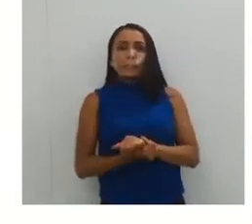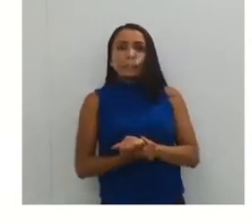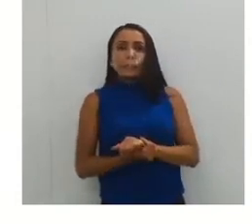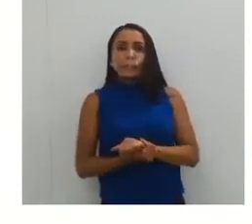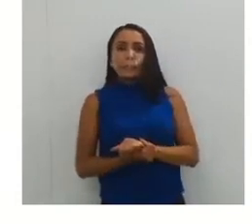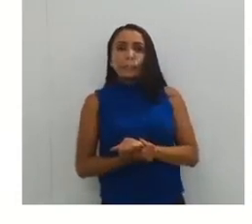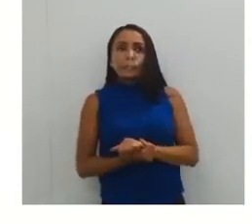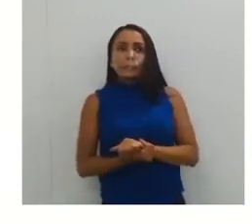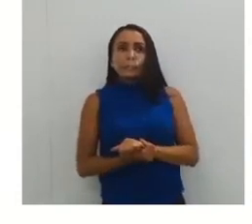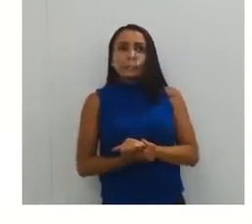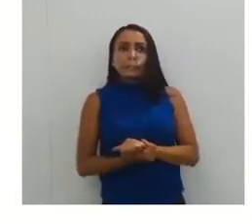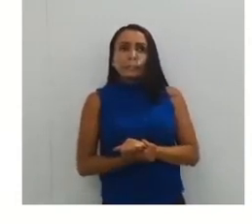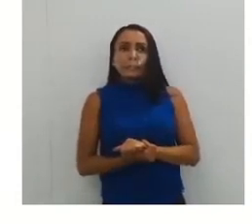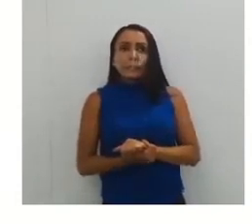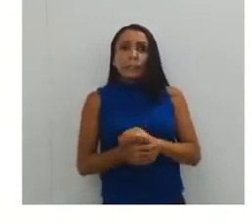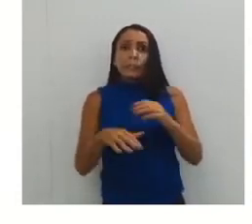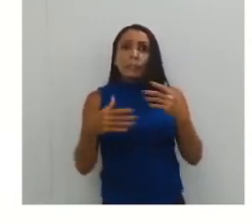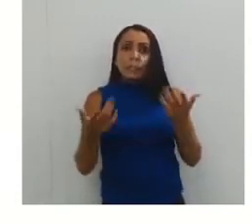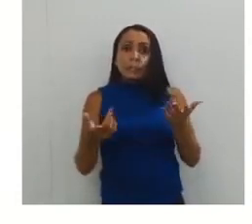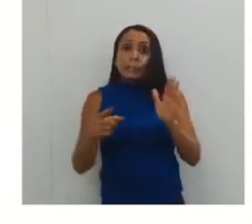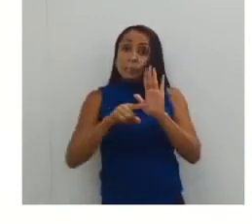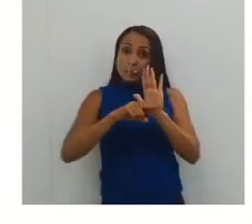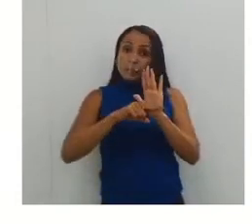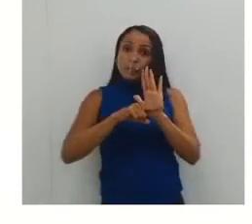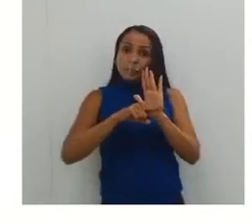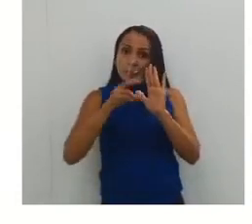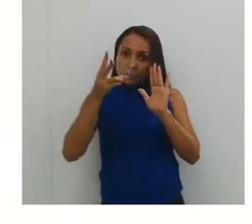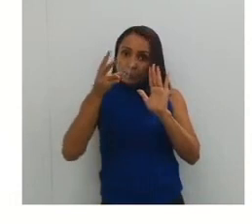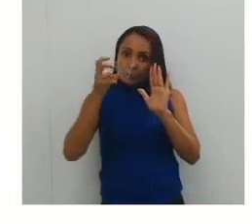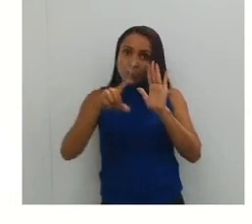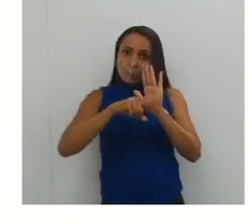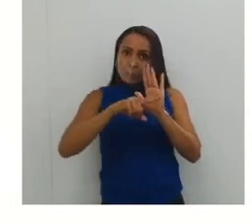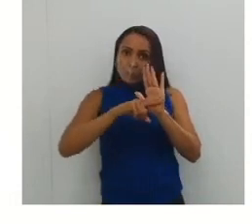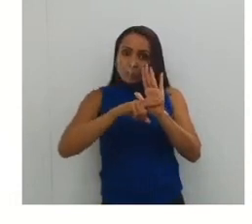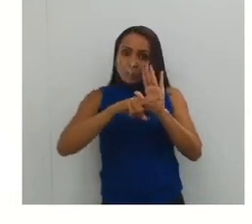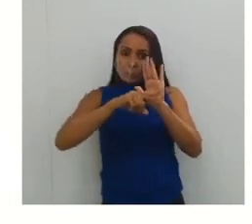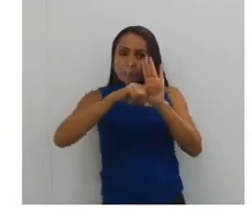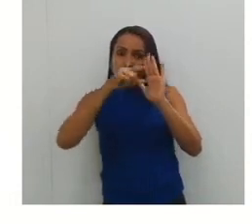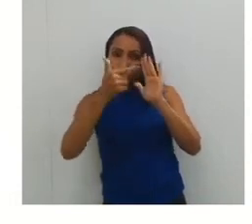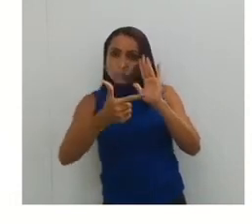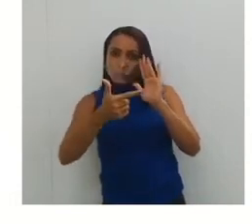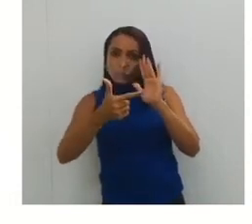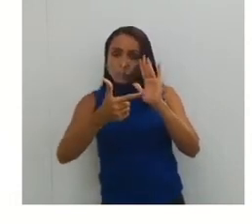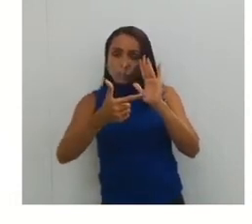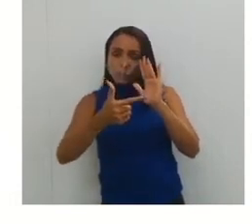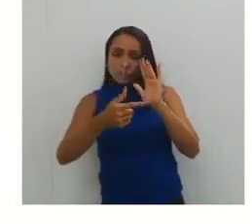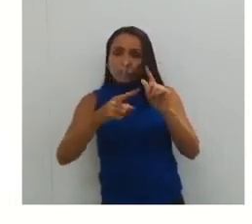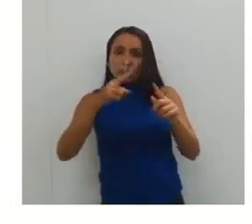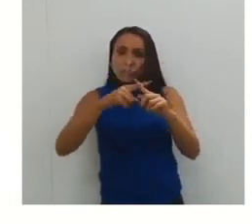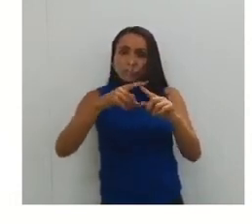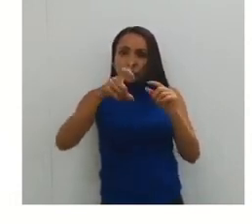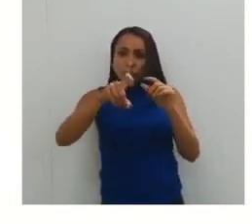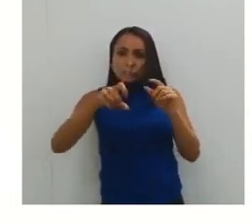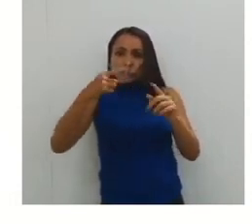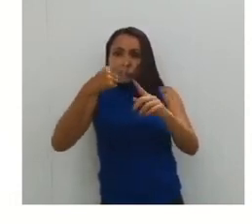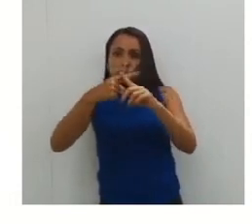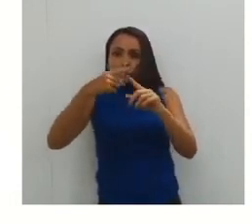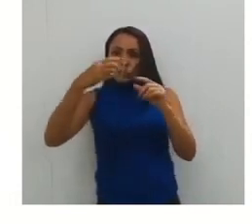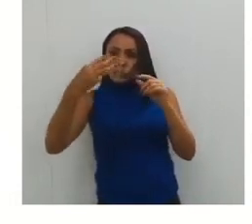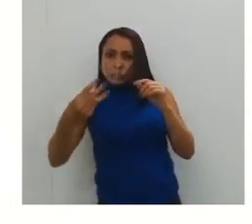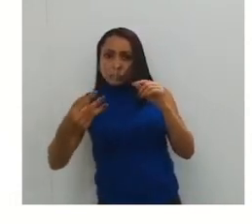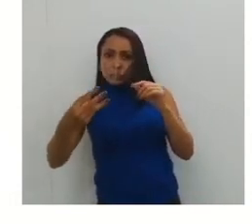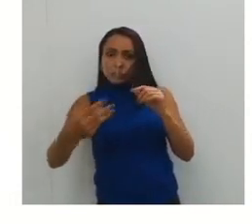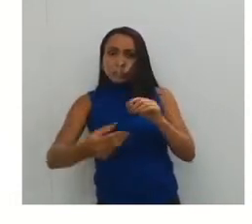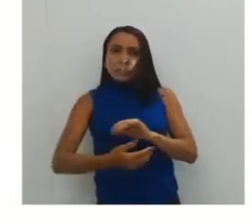quadrado. Olha, que está em menos. Menos 2 vezes o primeiro vezes o segundo, mais